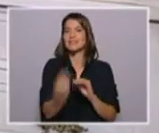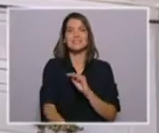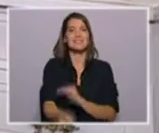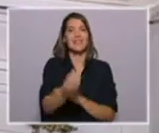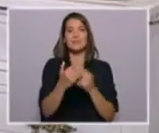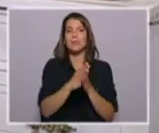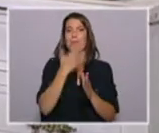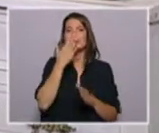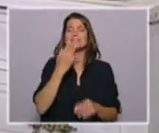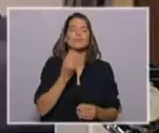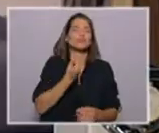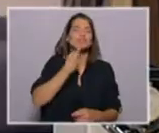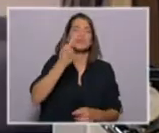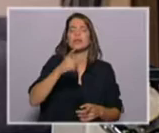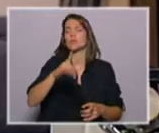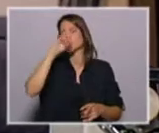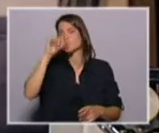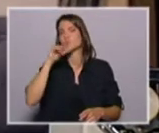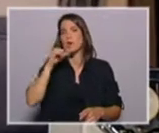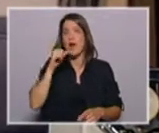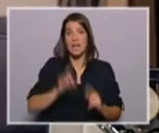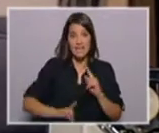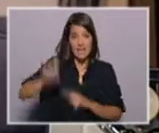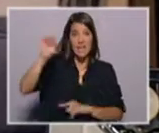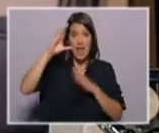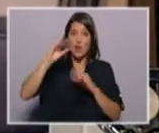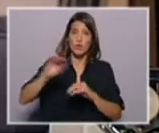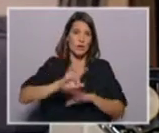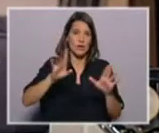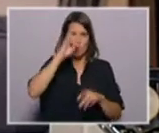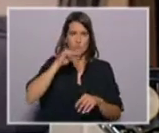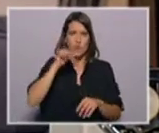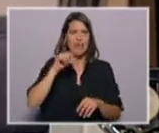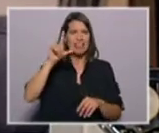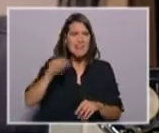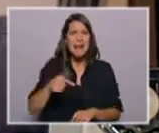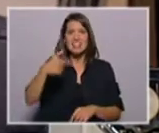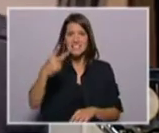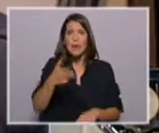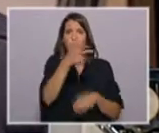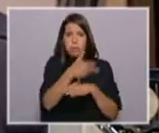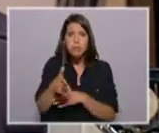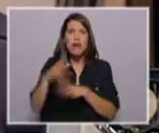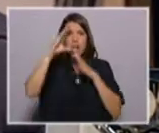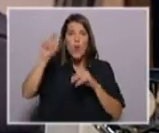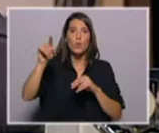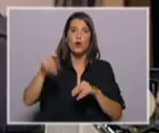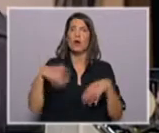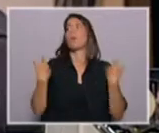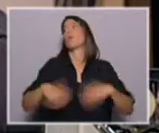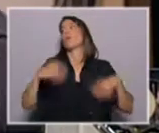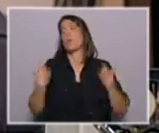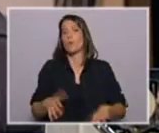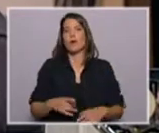ficção científica. Só o facto de se ir à Lua era ficção científica. Transmitir a partir da Lua, mais notável ainda. Né? E,